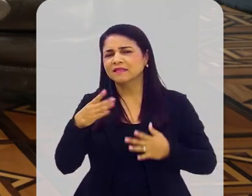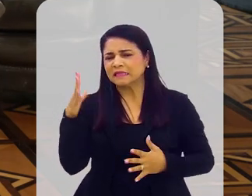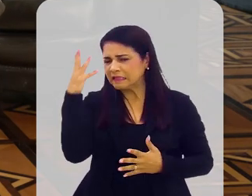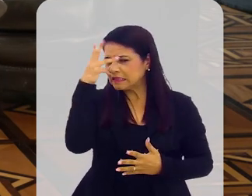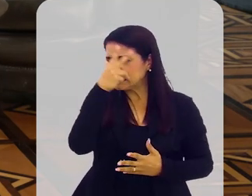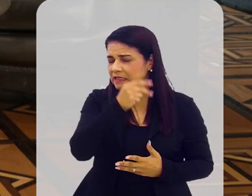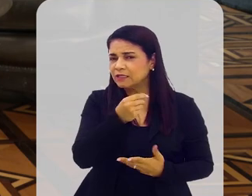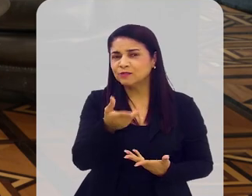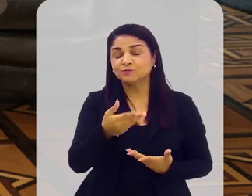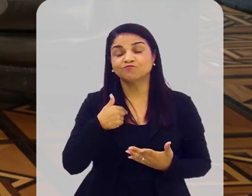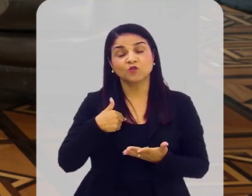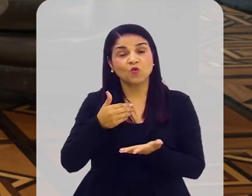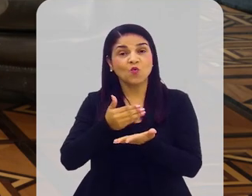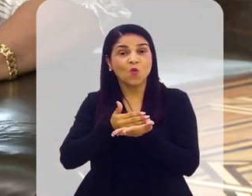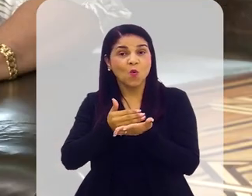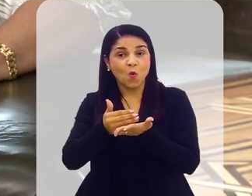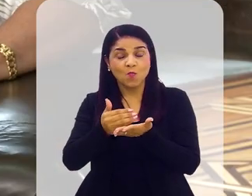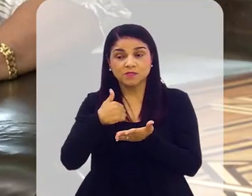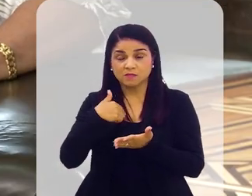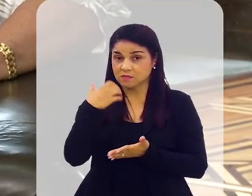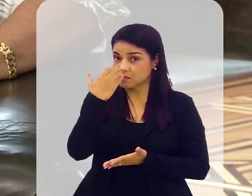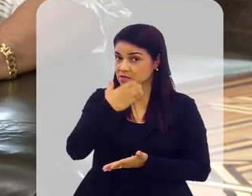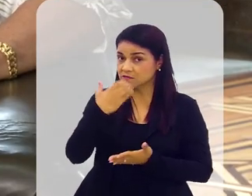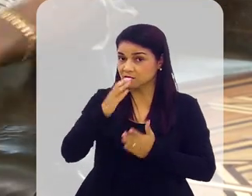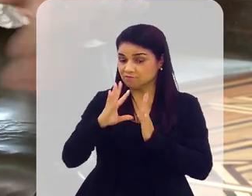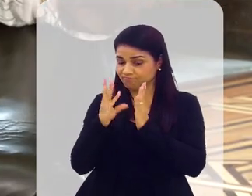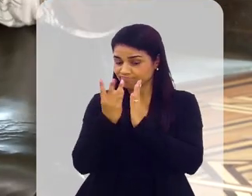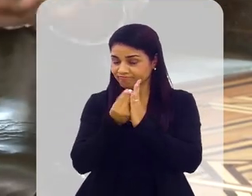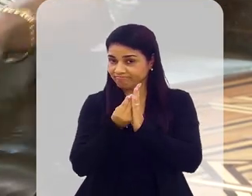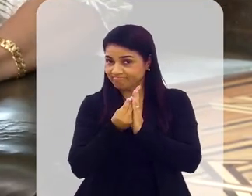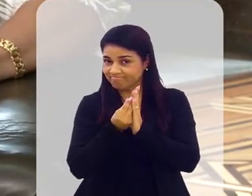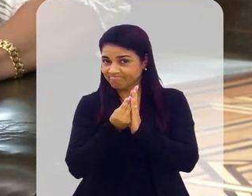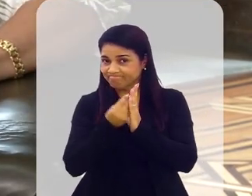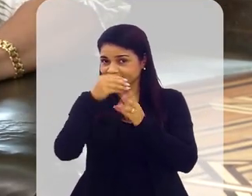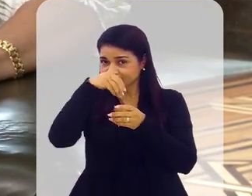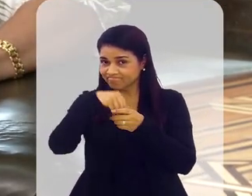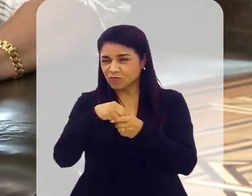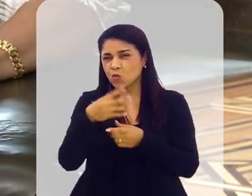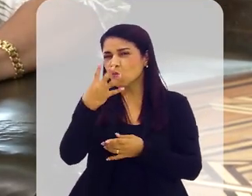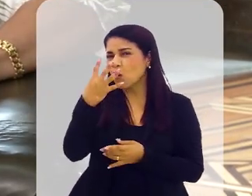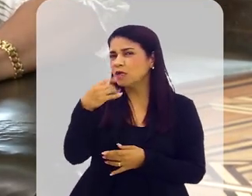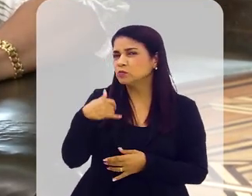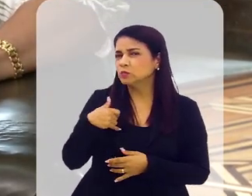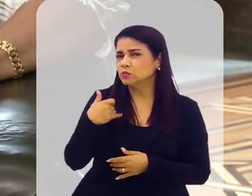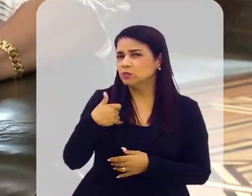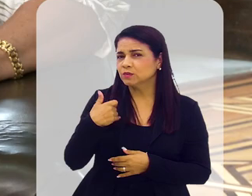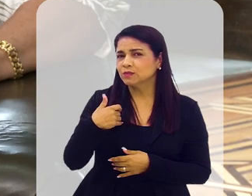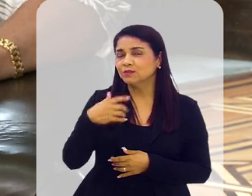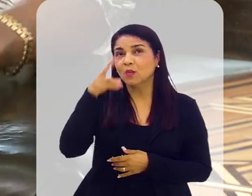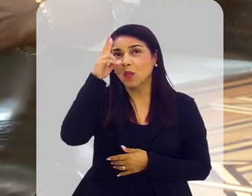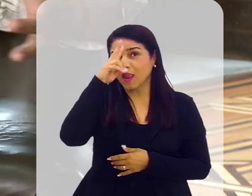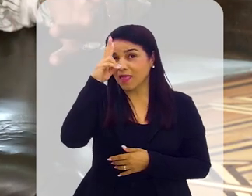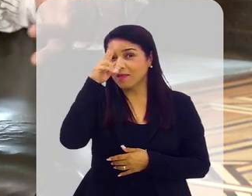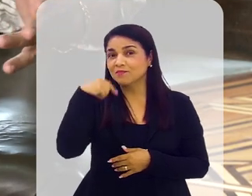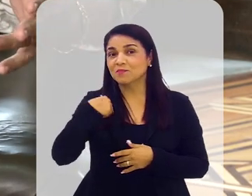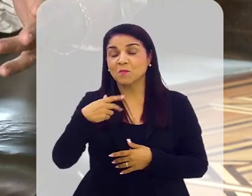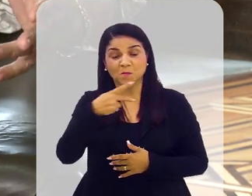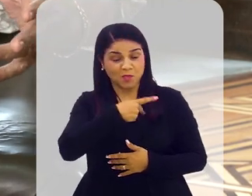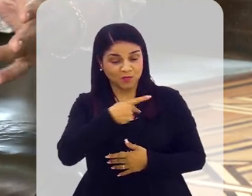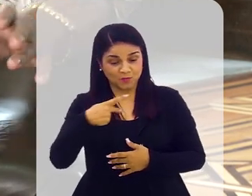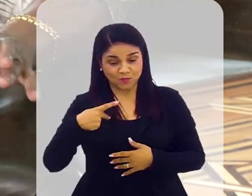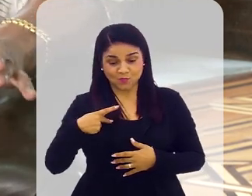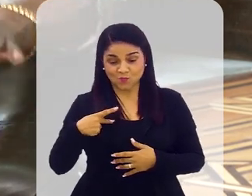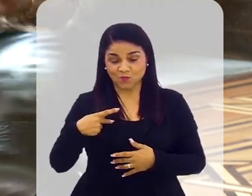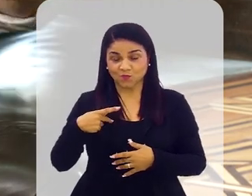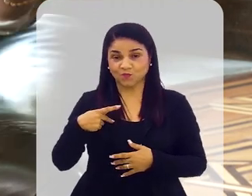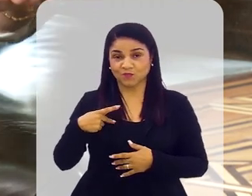coisa linda isso. Comecei cantando na igreja, né? Uhum. Sei lá, 4 anos, eu me lembro, a imagem que eu tenho é que o